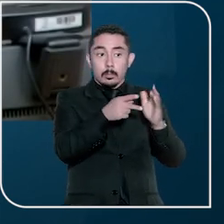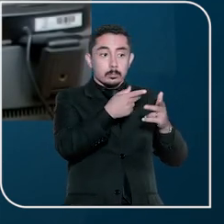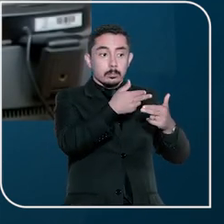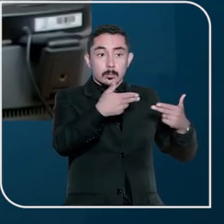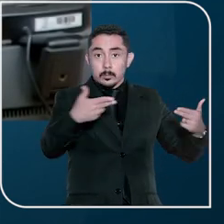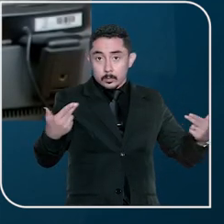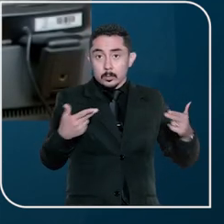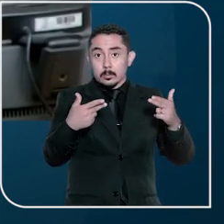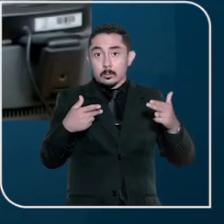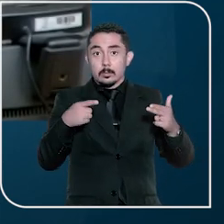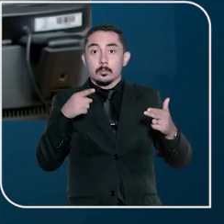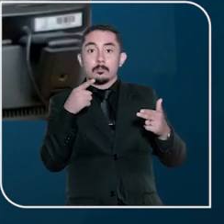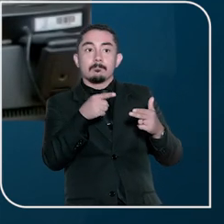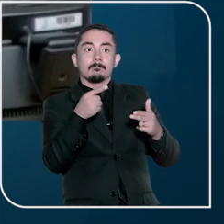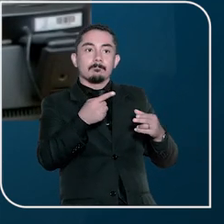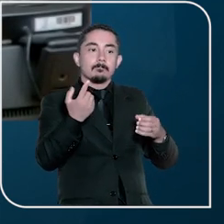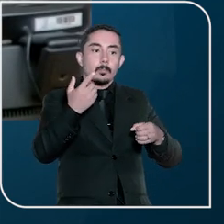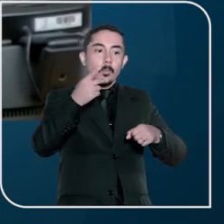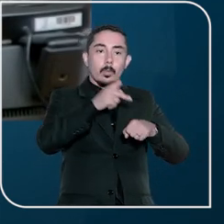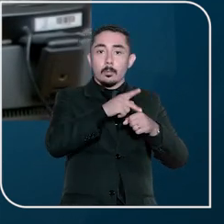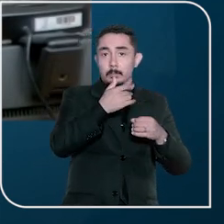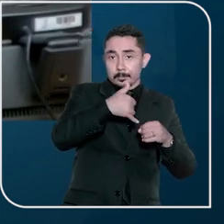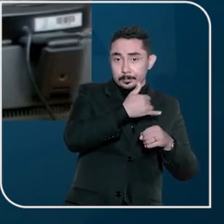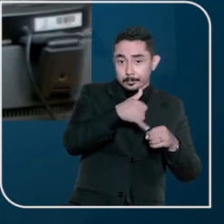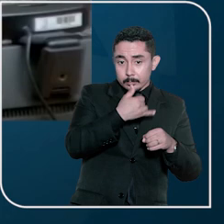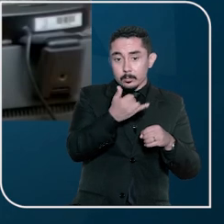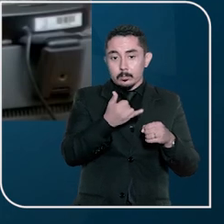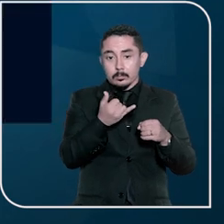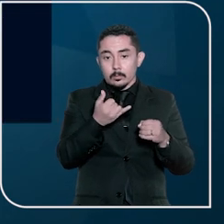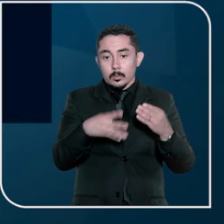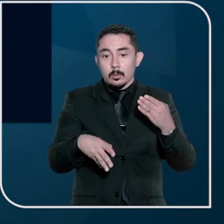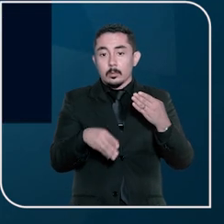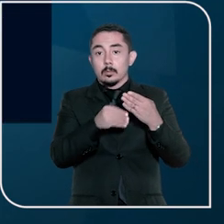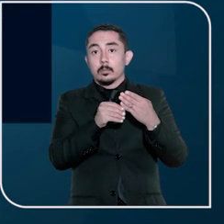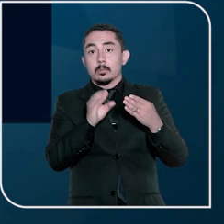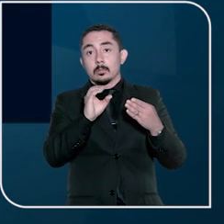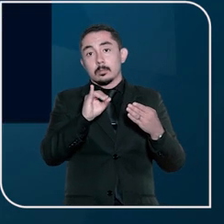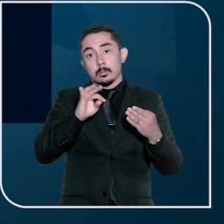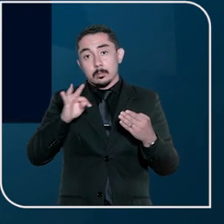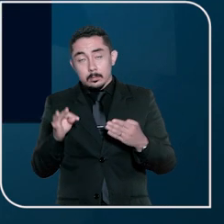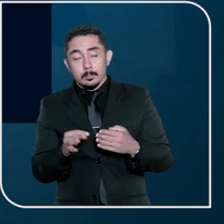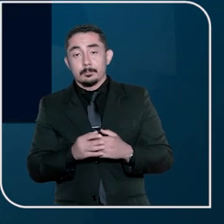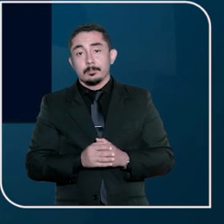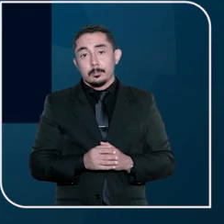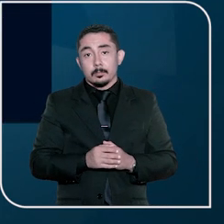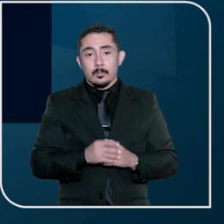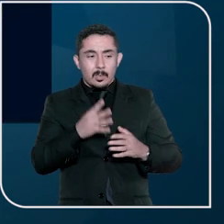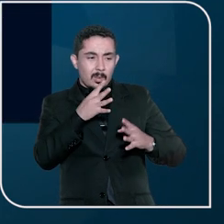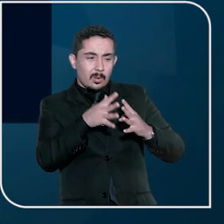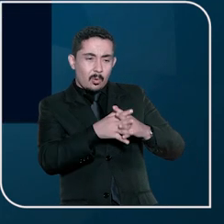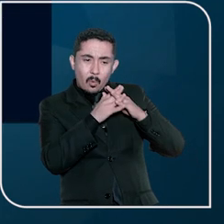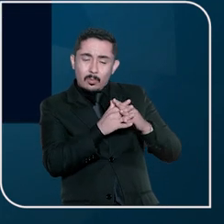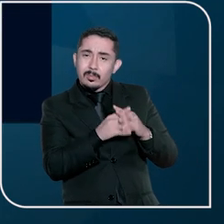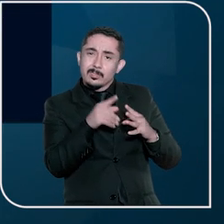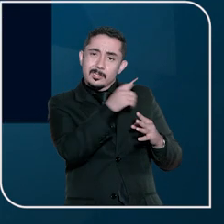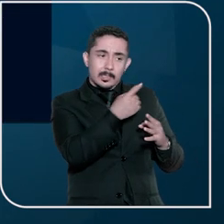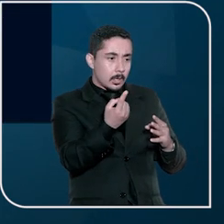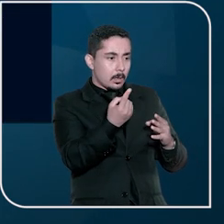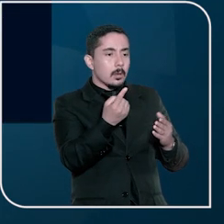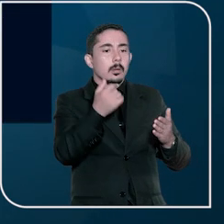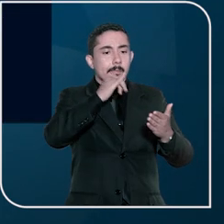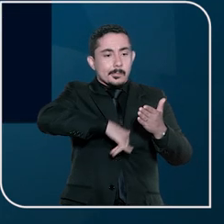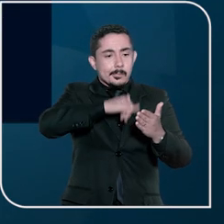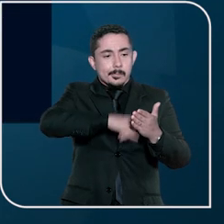V dos derivados de Petróleo sem o acréscimo da Cid o que não pode ser confundido com a dispensa da